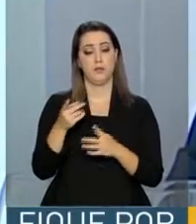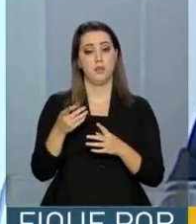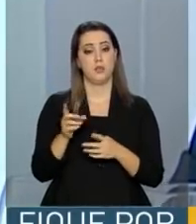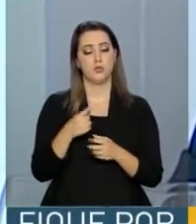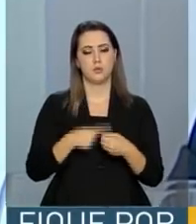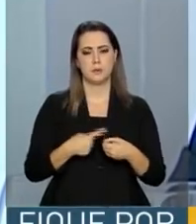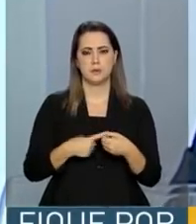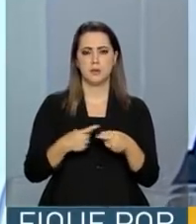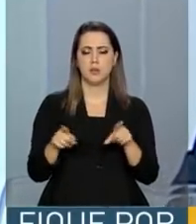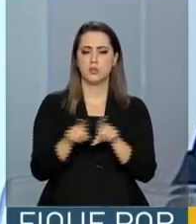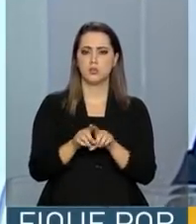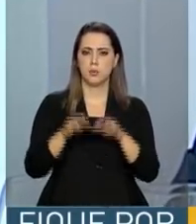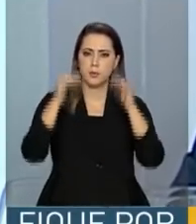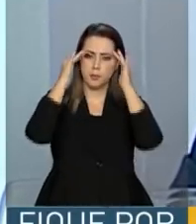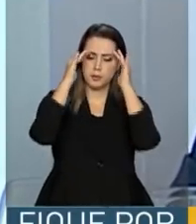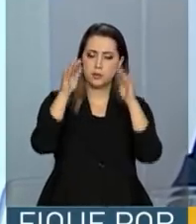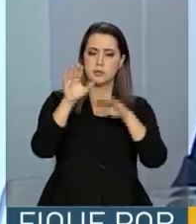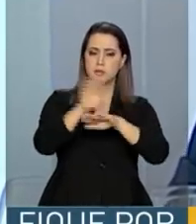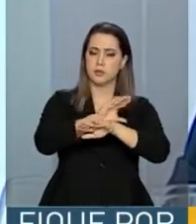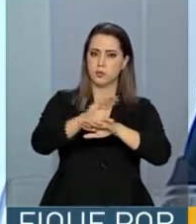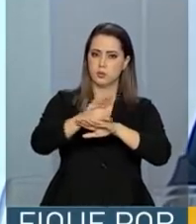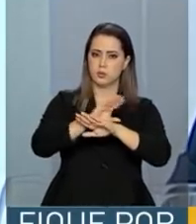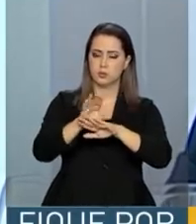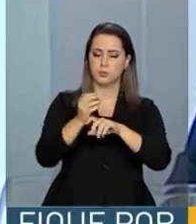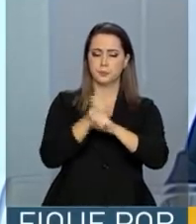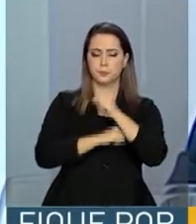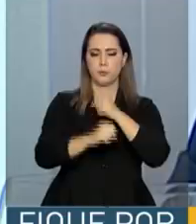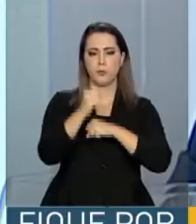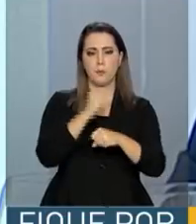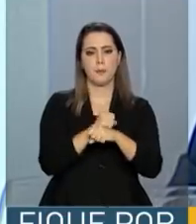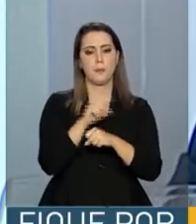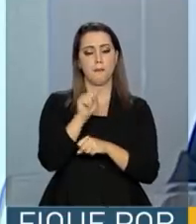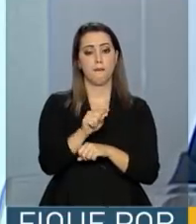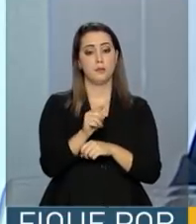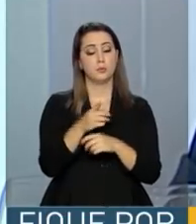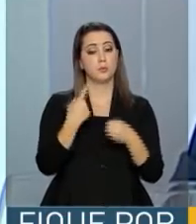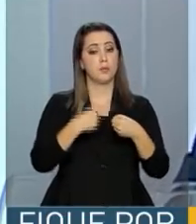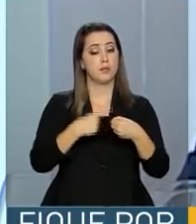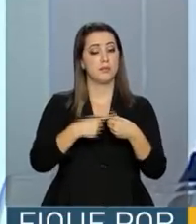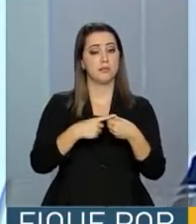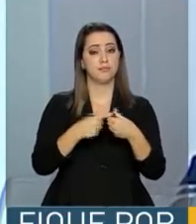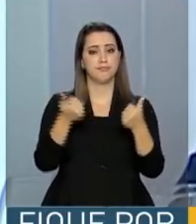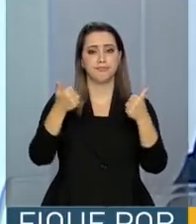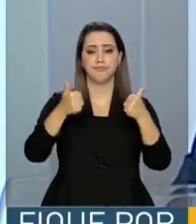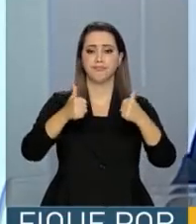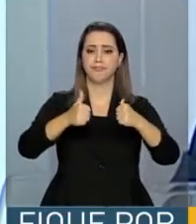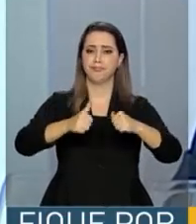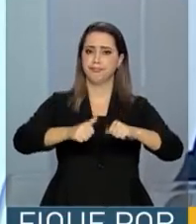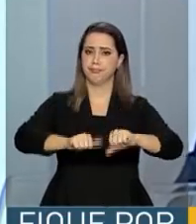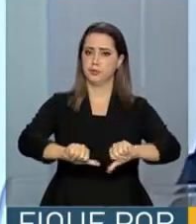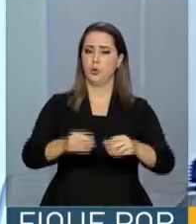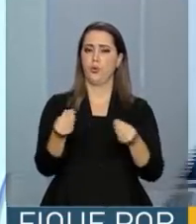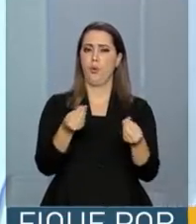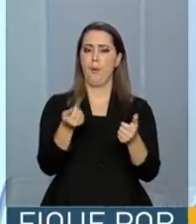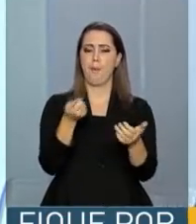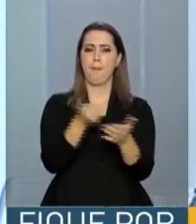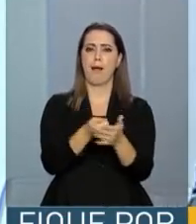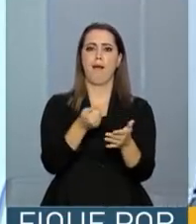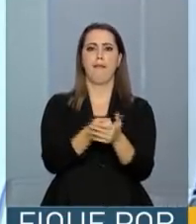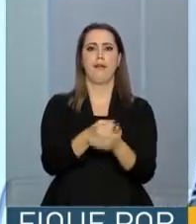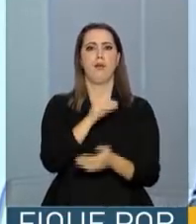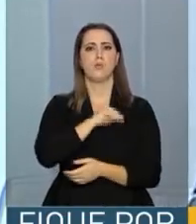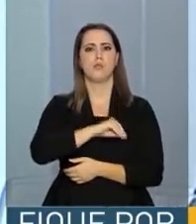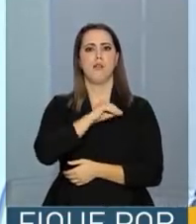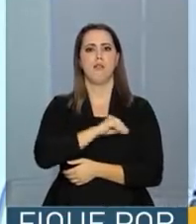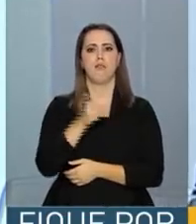pautado pelo princípio federativo no ano passado os municípios estavam à míngua não conseguiam pagar o 13º salário vejam como está